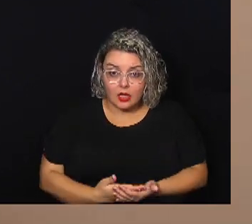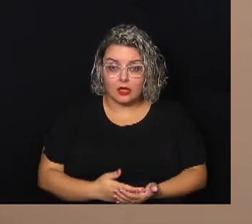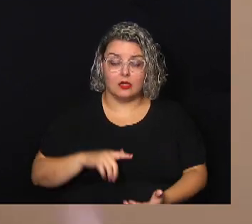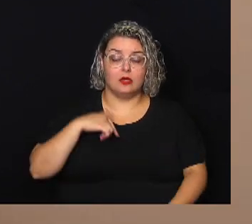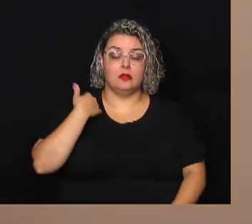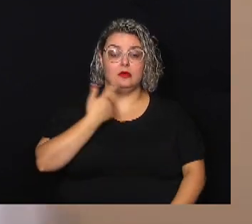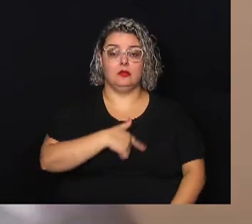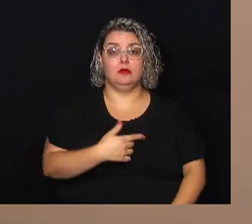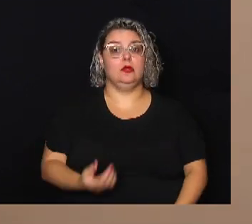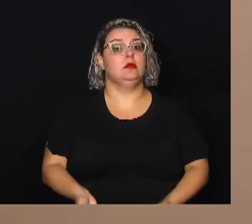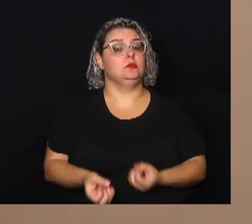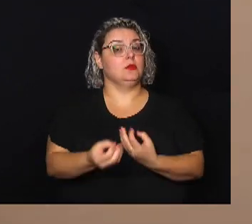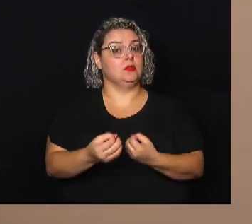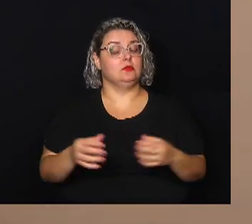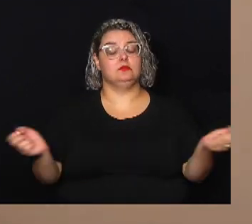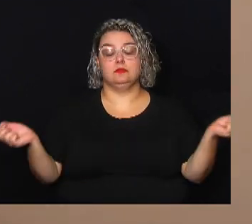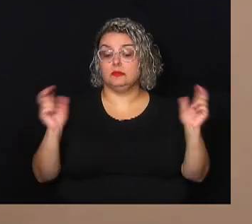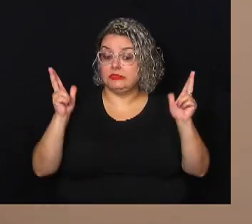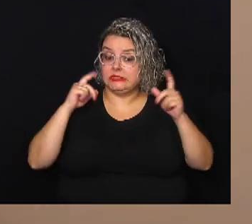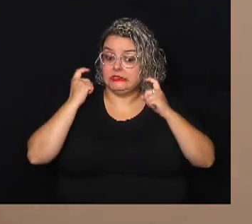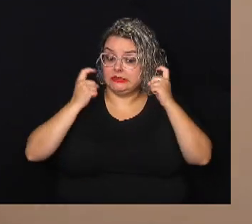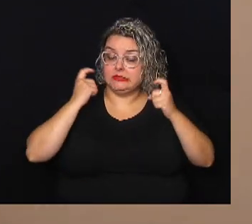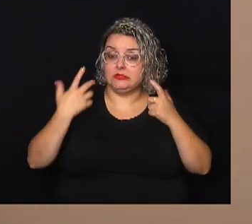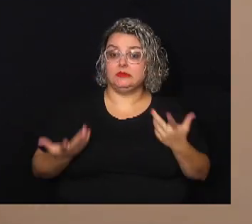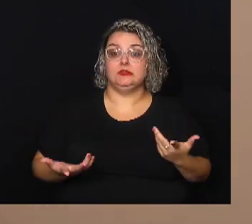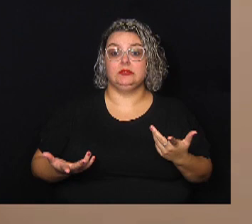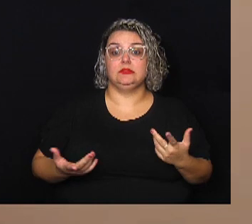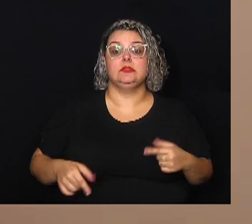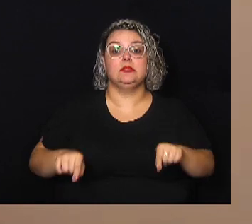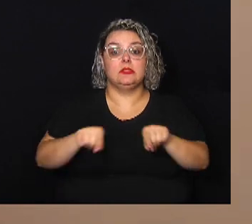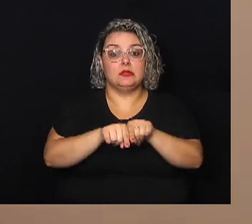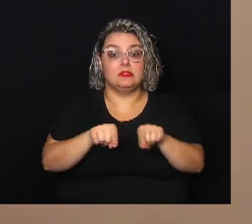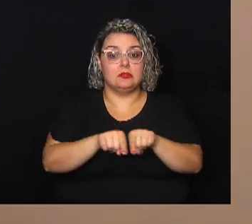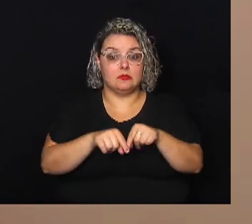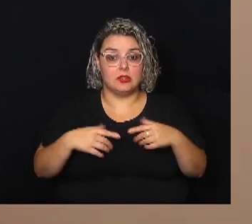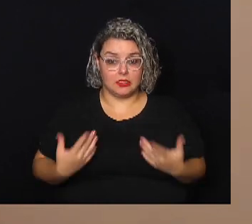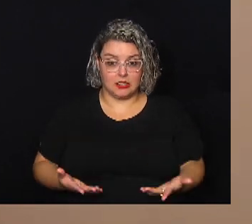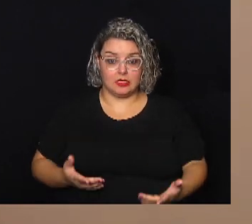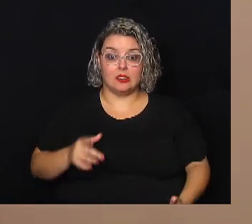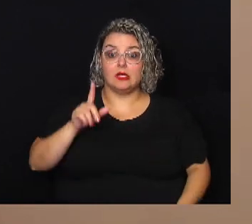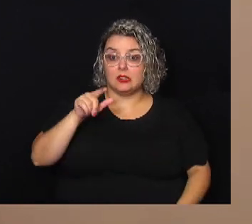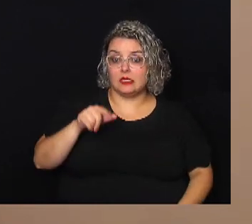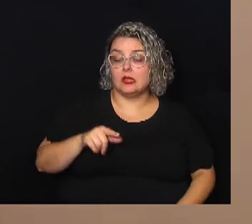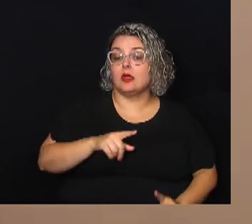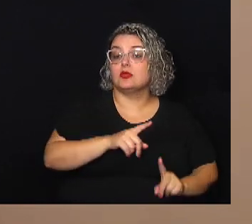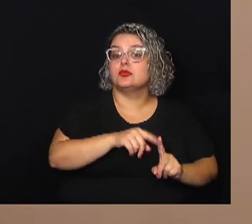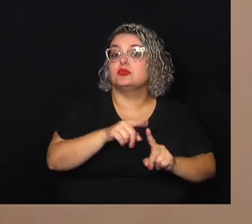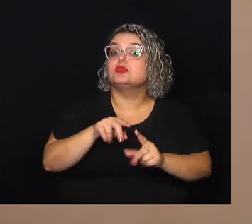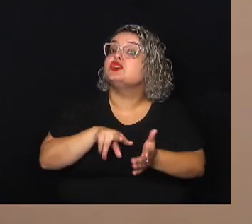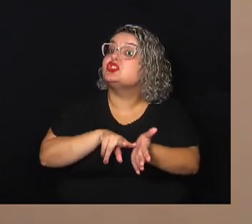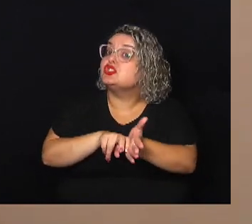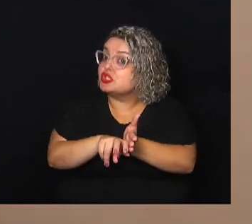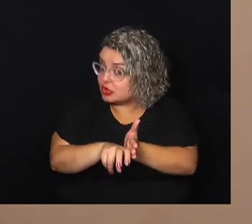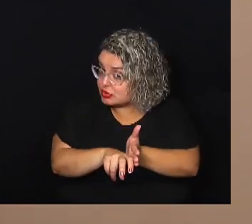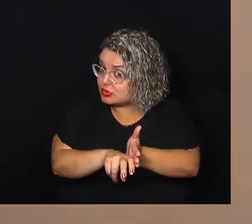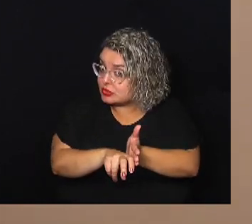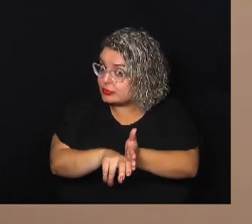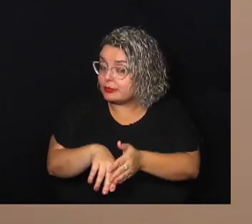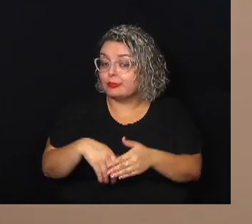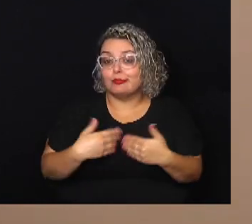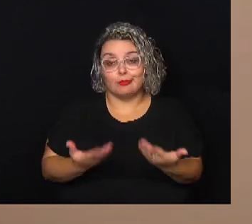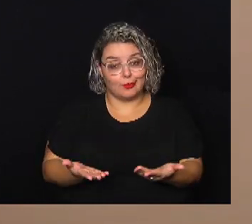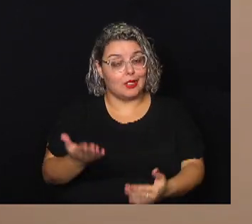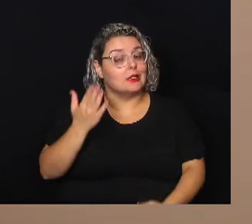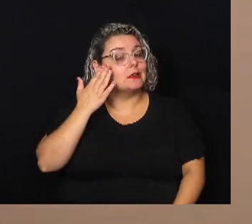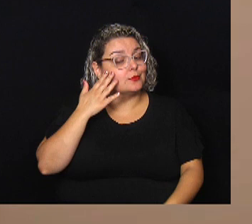dado extremamente alarmante, levando em consideração que esses são aqueles casos diagnosticados, mas a gente sabe